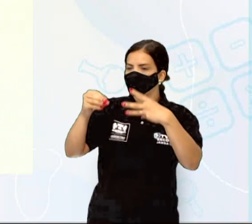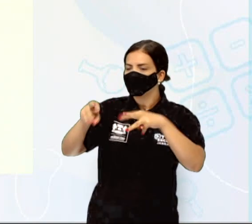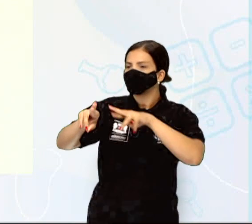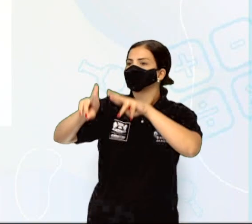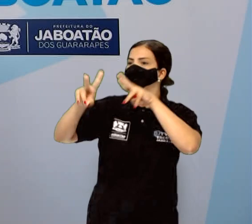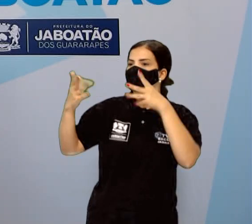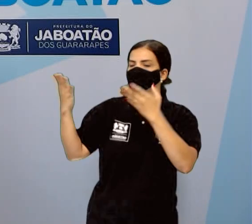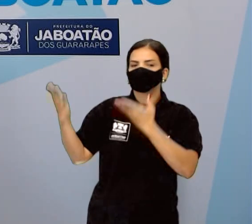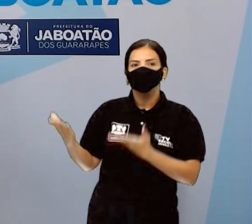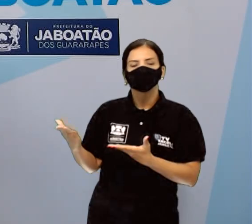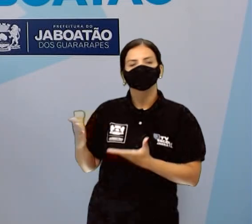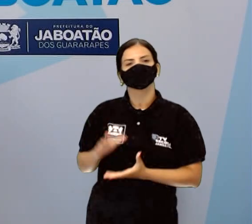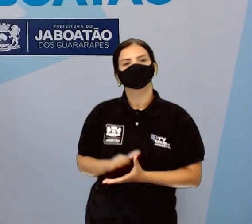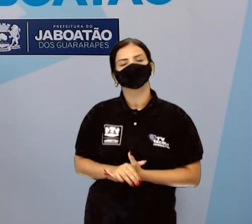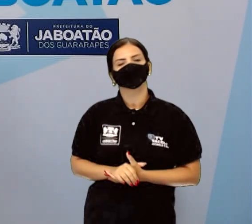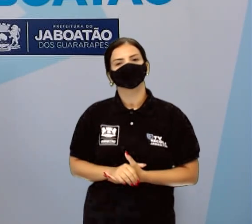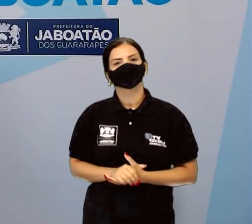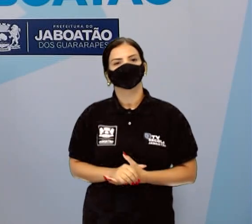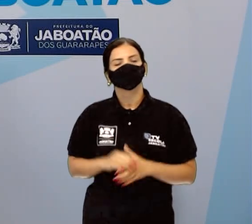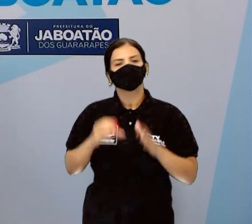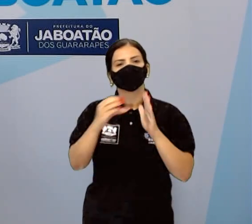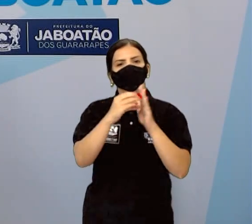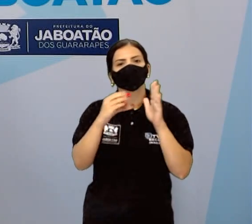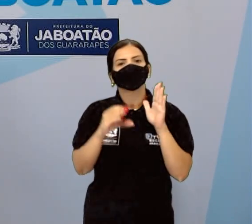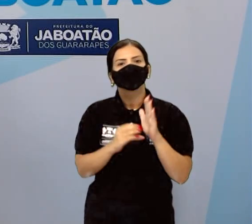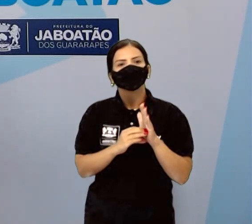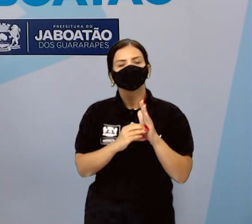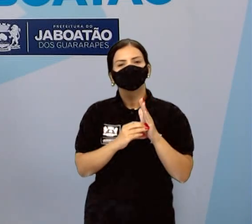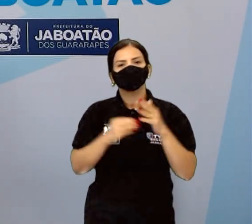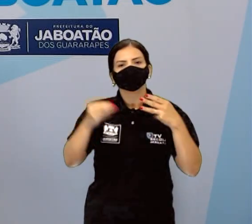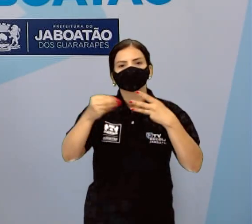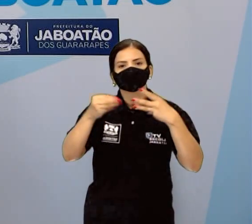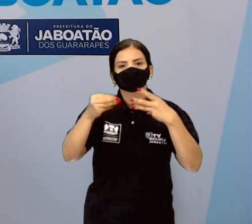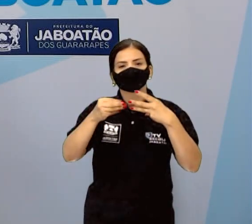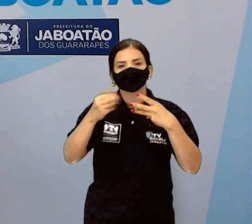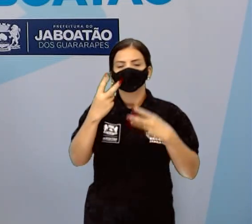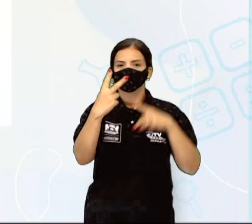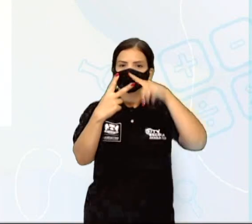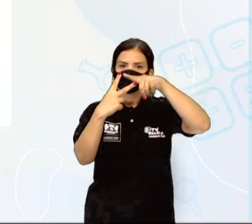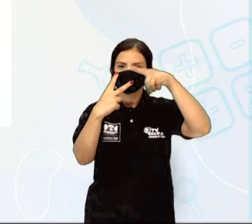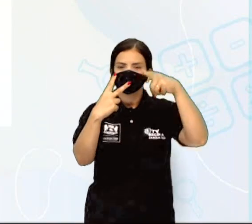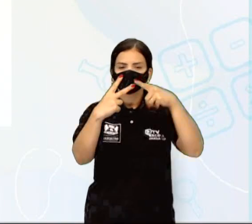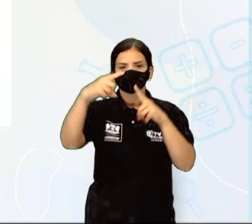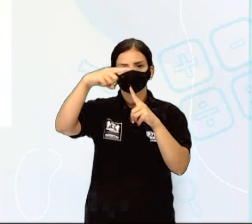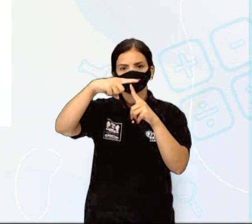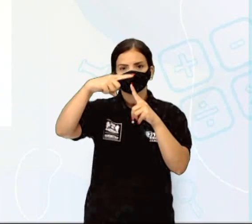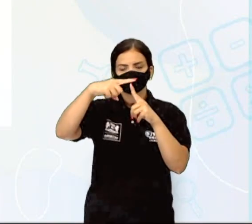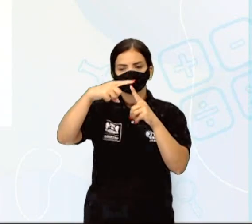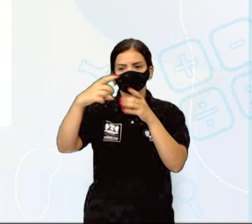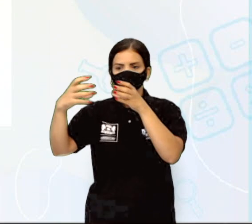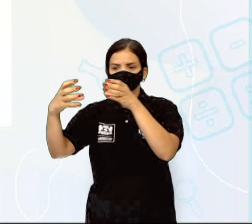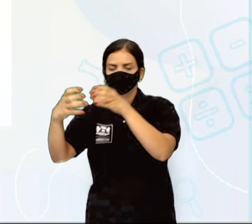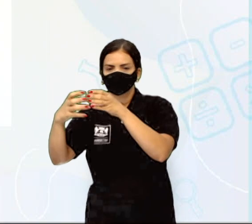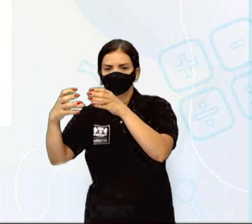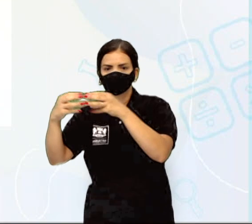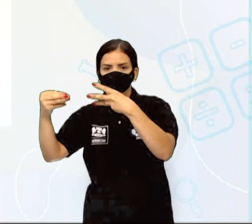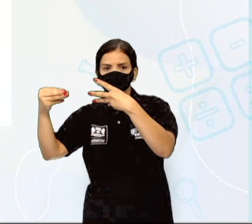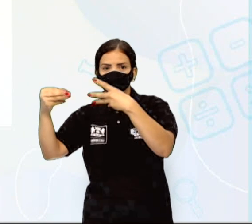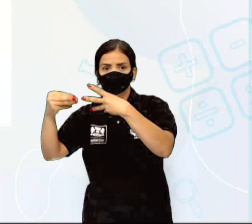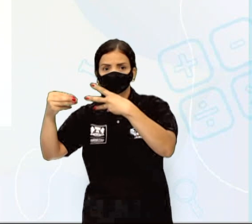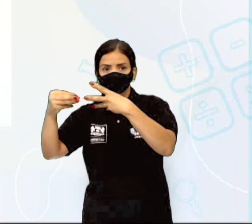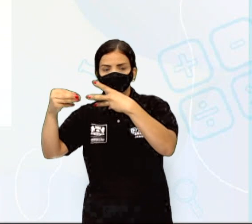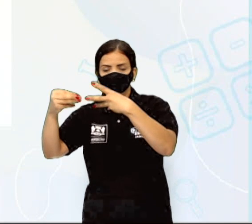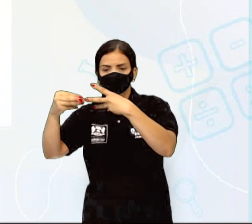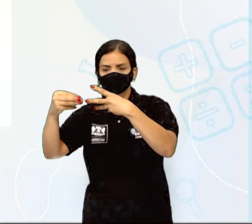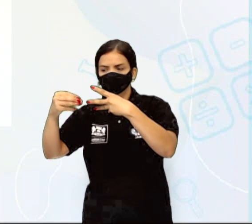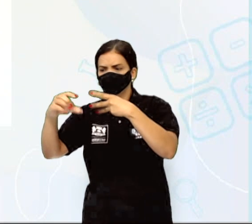essas. A gente classifica normalmente as células em dois tipos: células procariontes